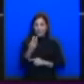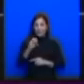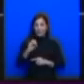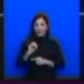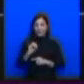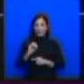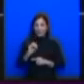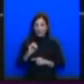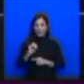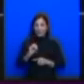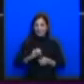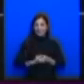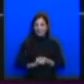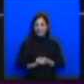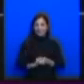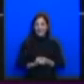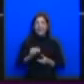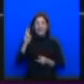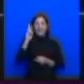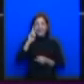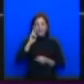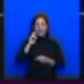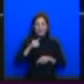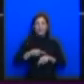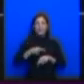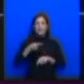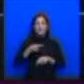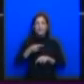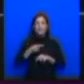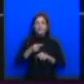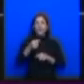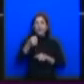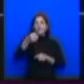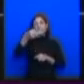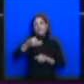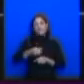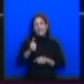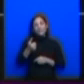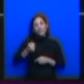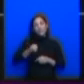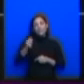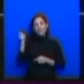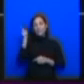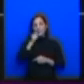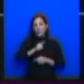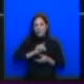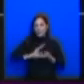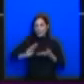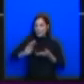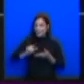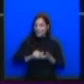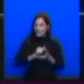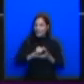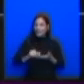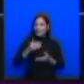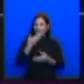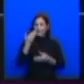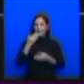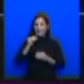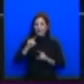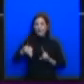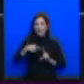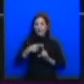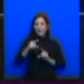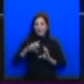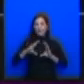número 20. Lembrando que a partir de 11 acertos, você leva prêmios na Loto Fácil. Vem chegando mais